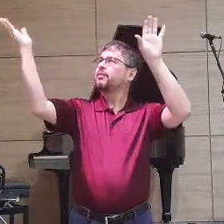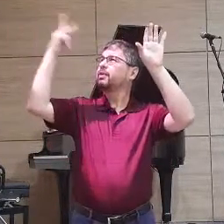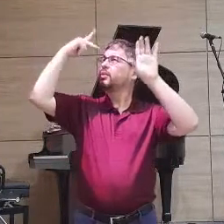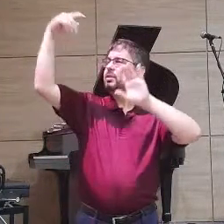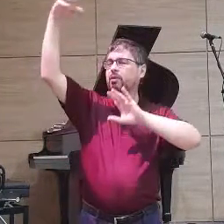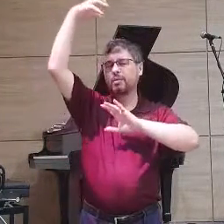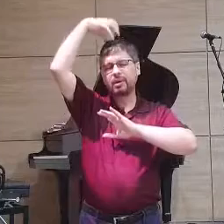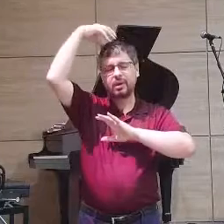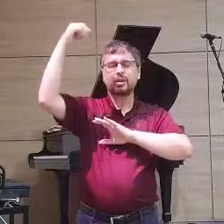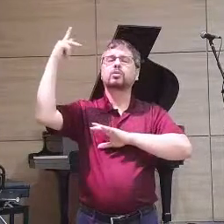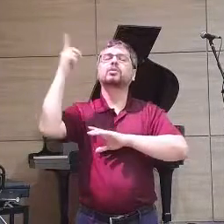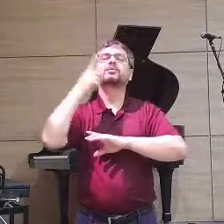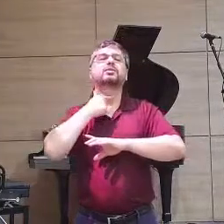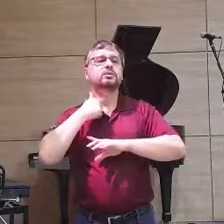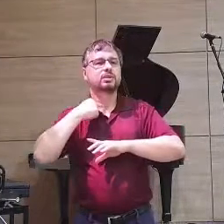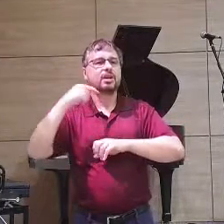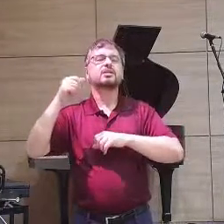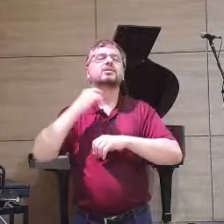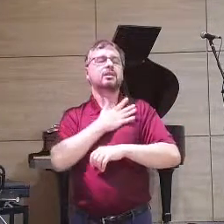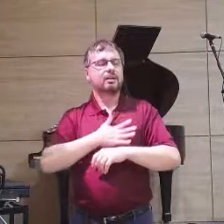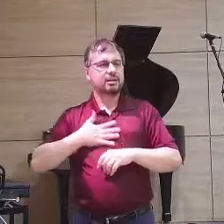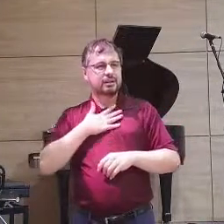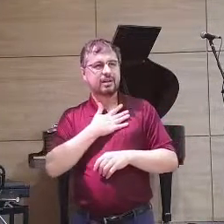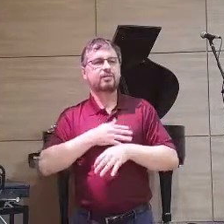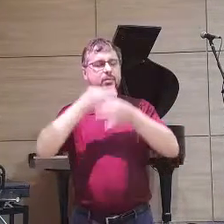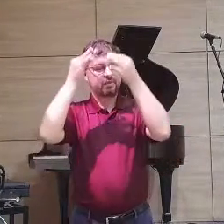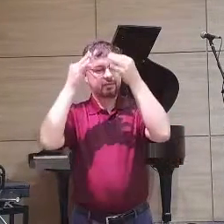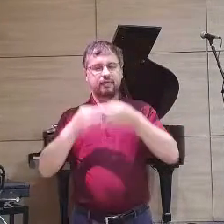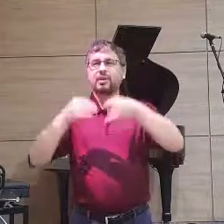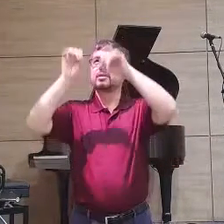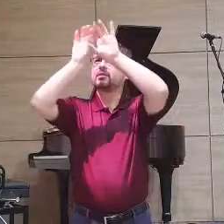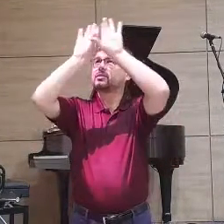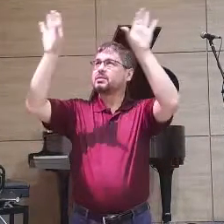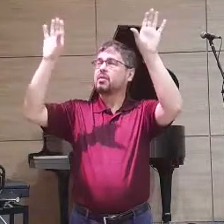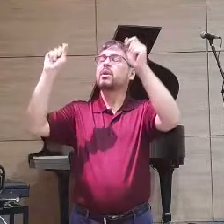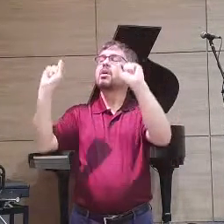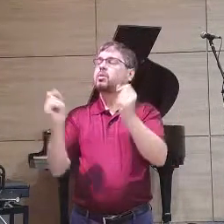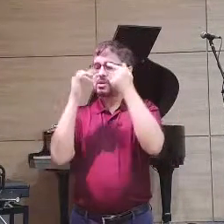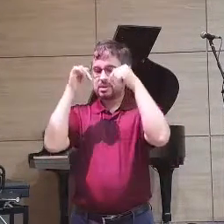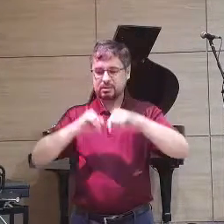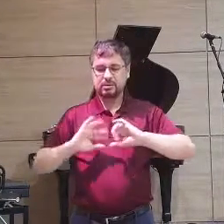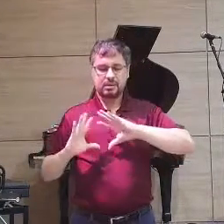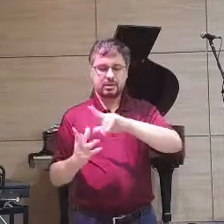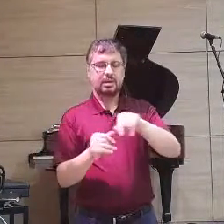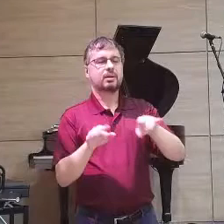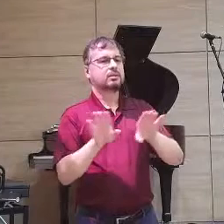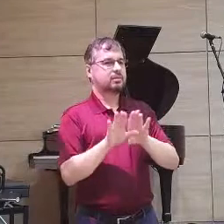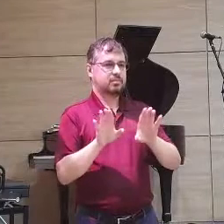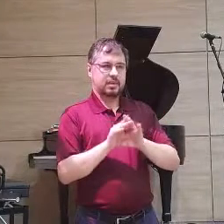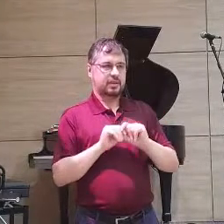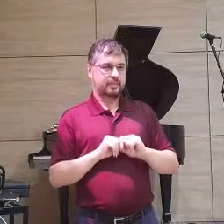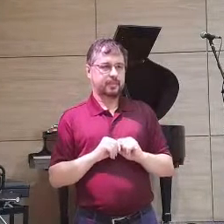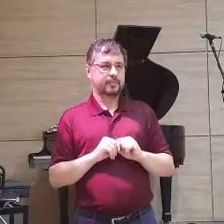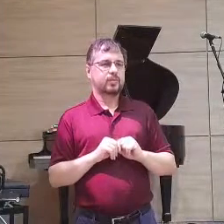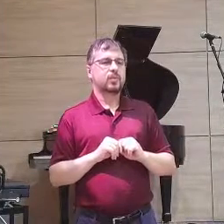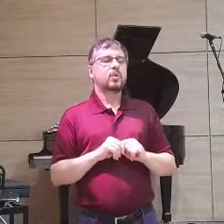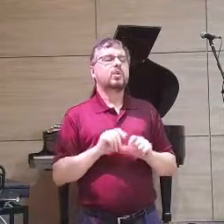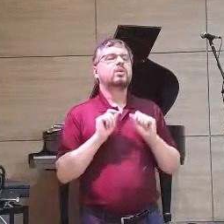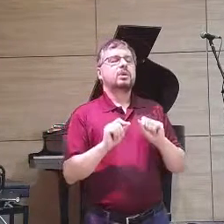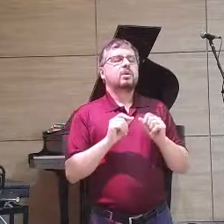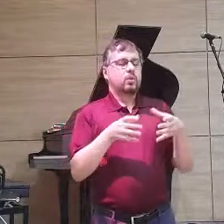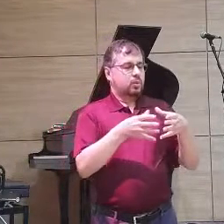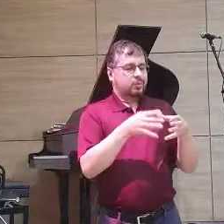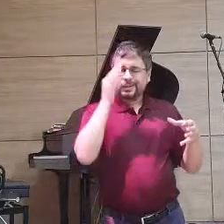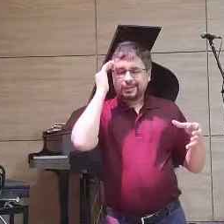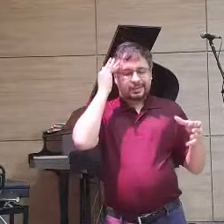EA sua vontade que é plena que agradável que é perfeito aí no céu seja feita aqui na terra o que eles não entenderam aqui esse reino como diz o apóstolo